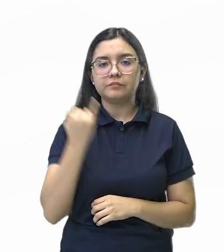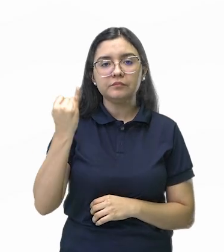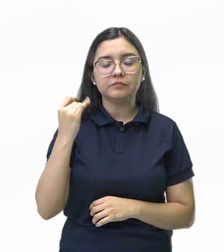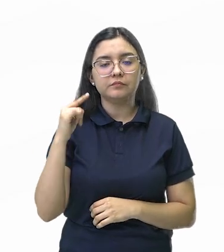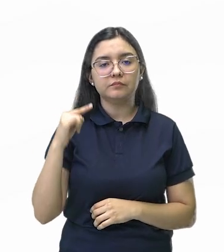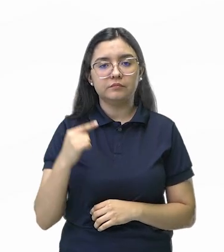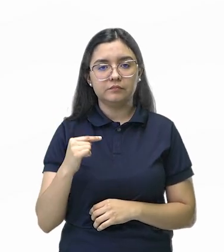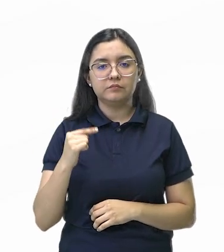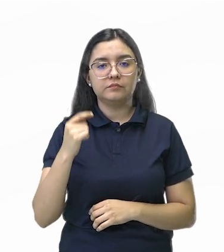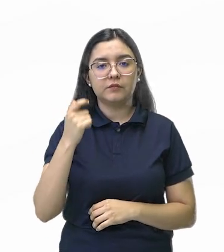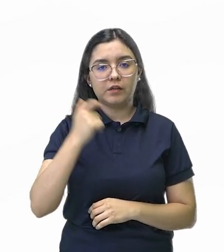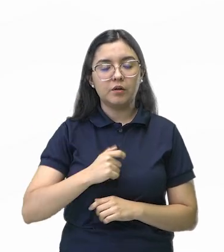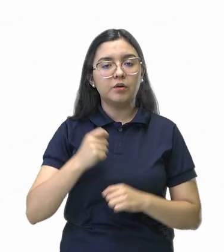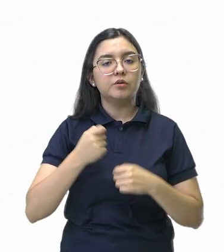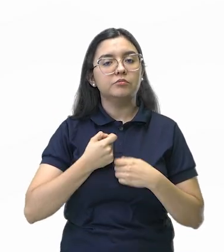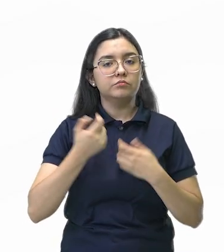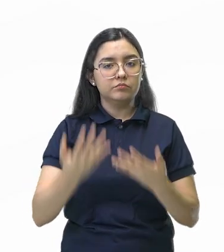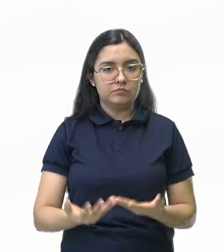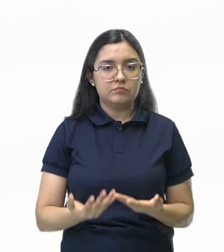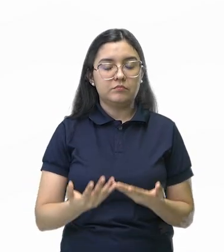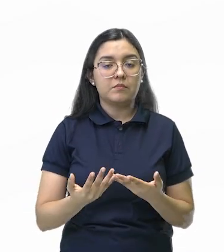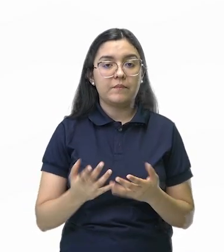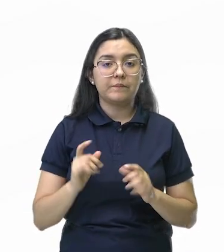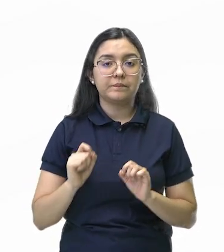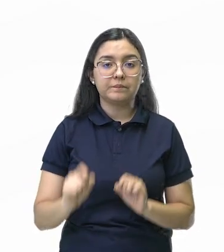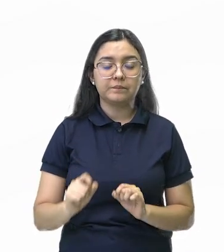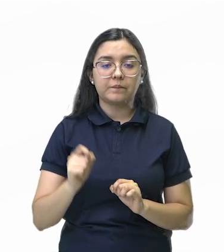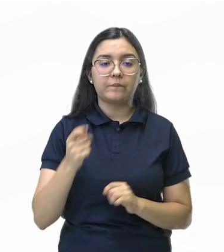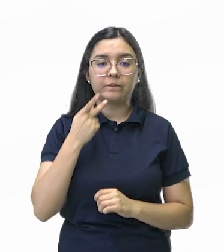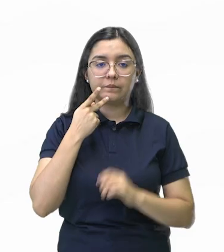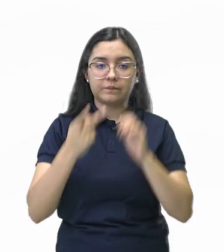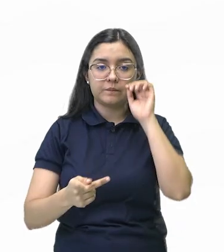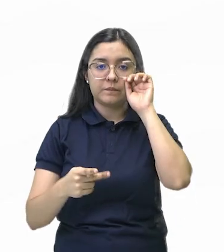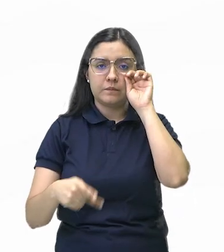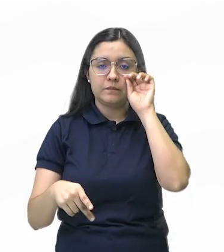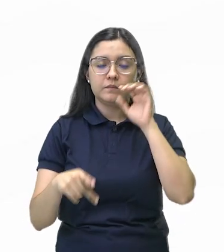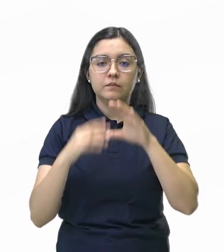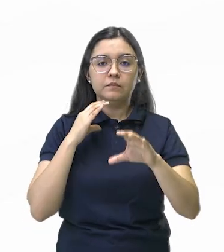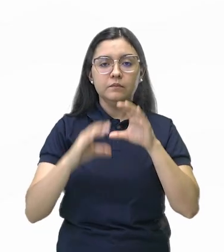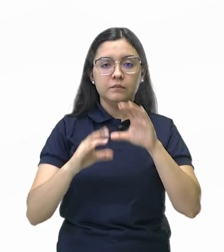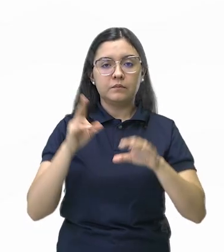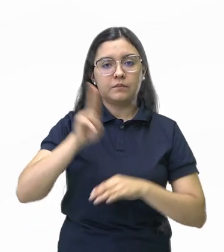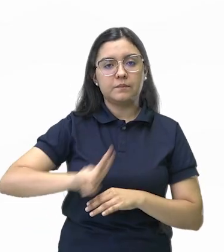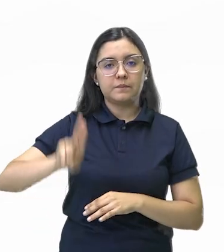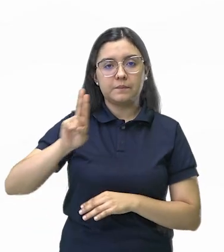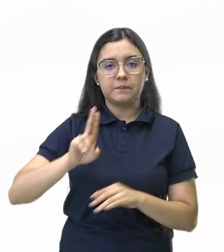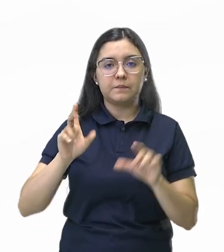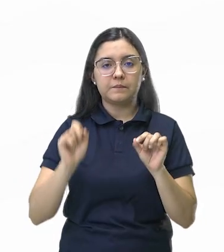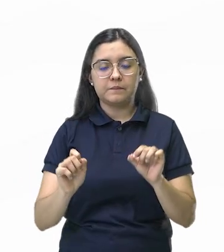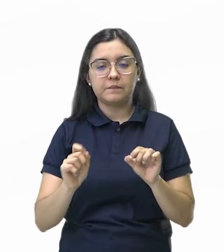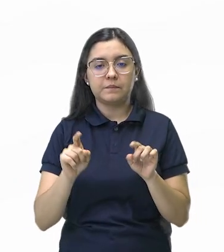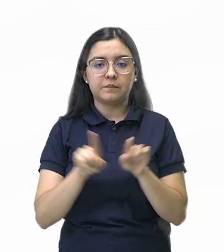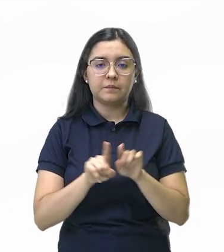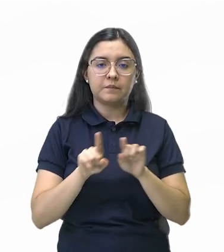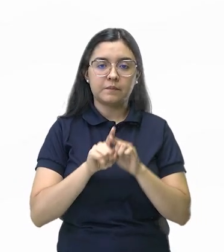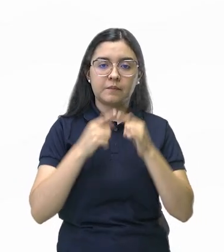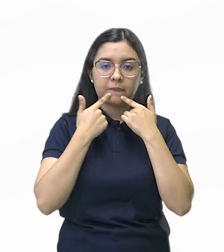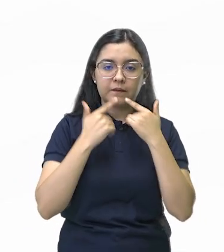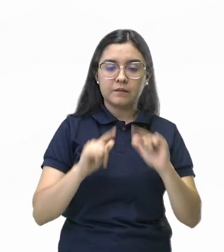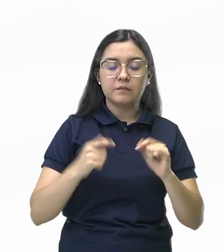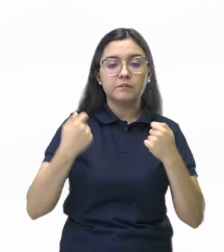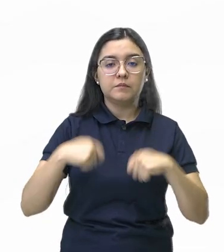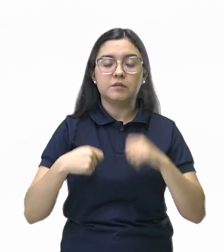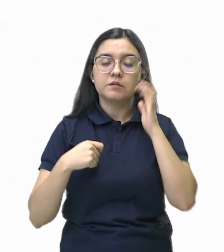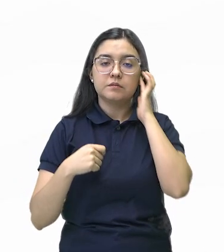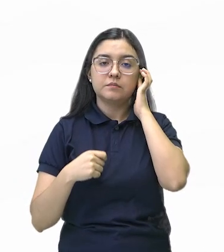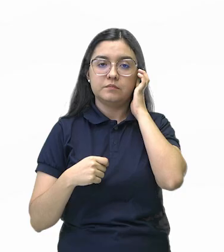eu emitir. Quando eu falo dessa comunicação, eu vou utilizar a forma de linguagem necessária